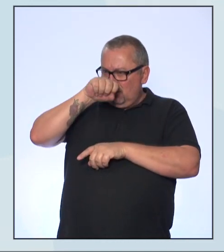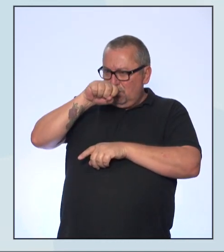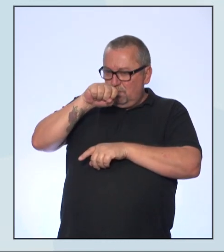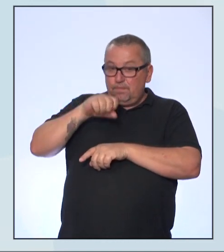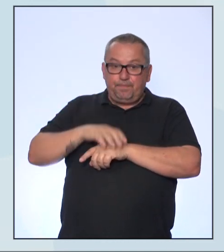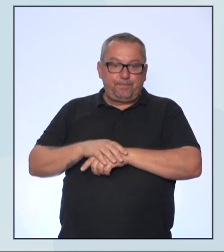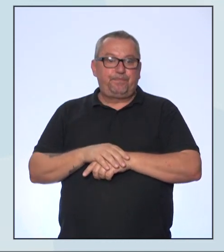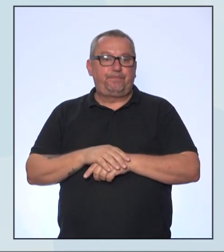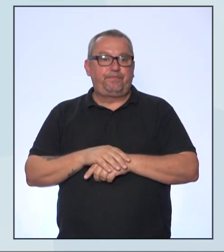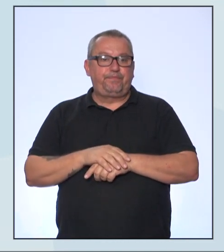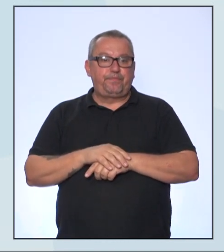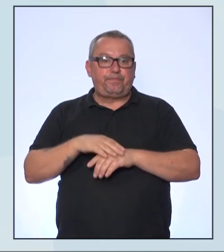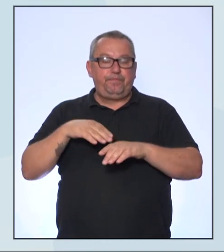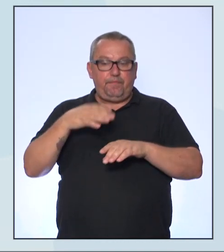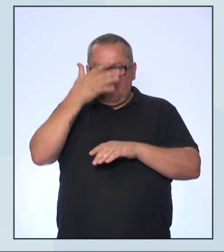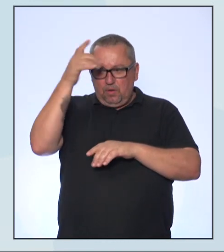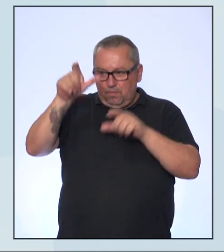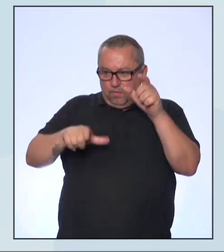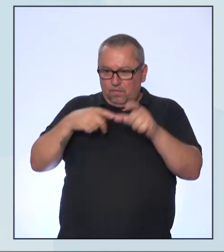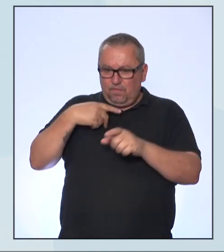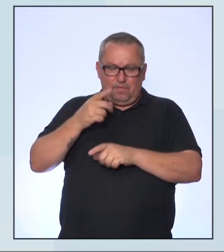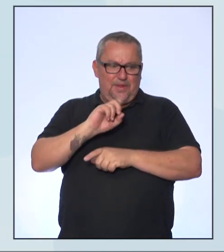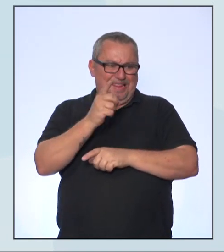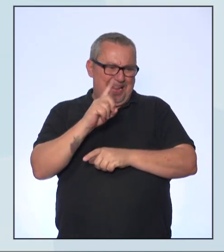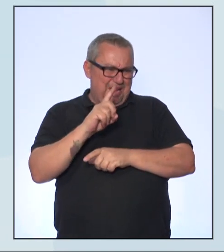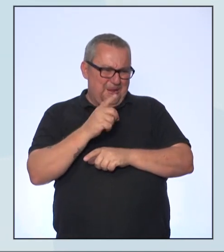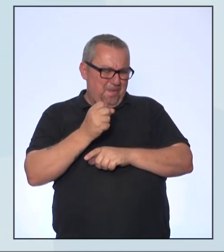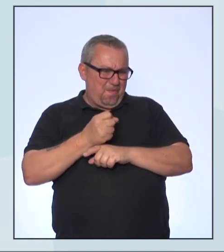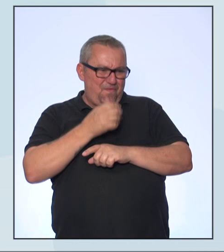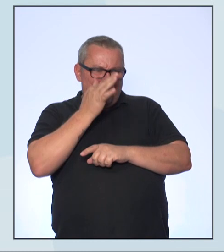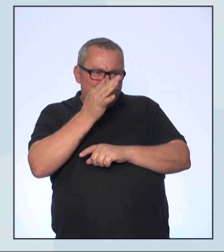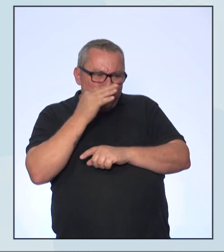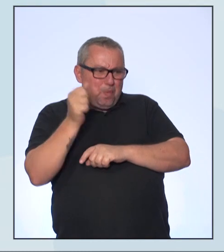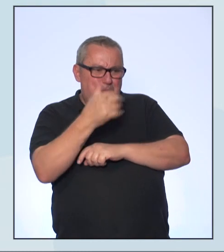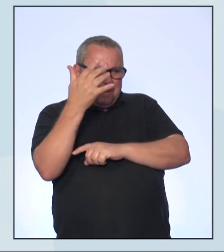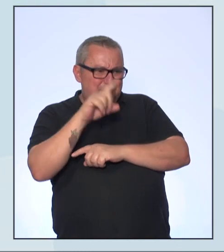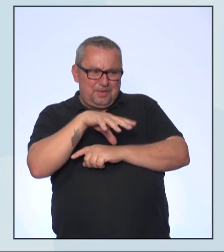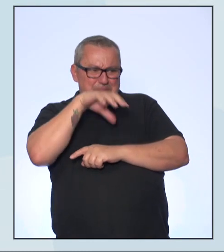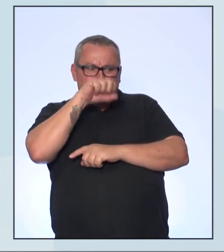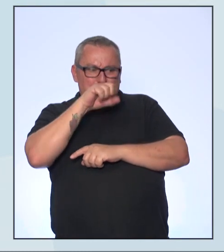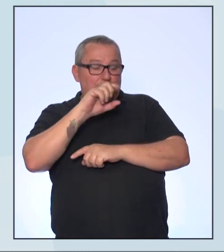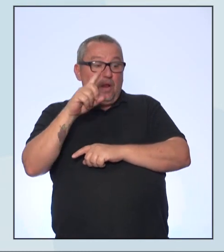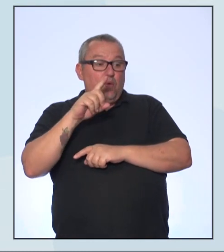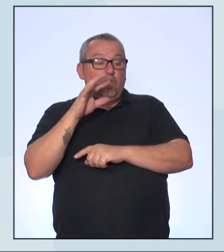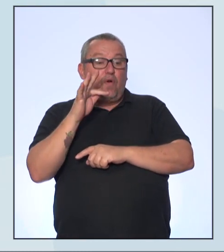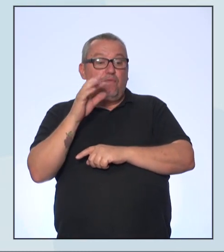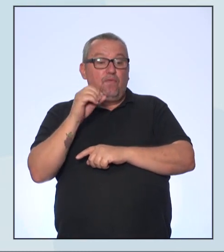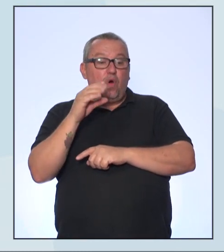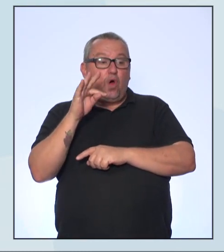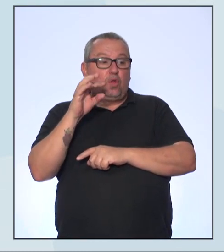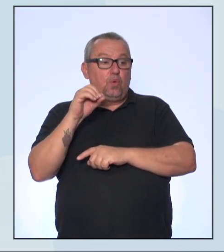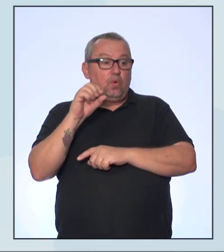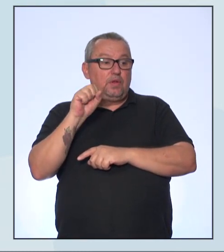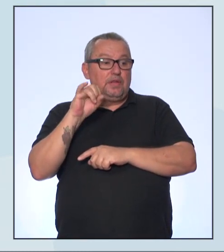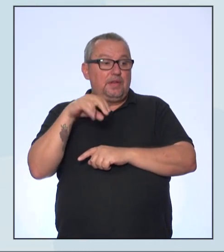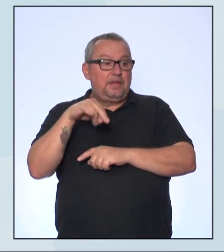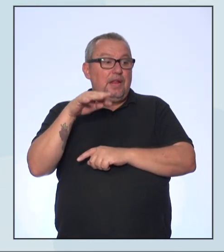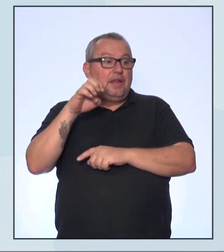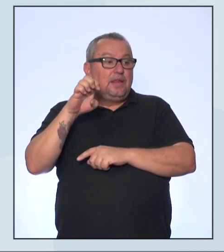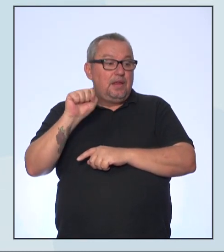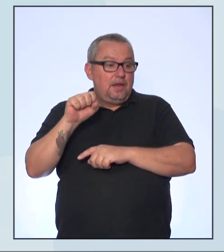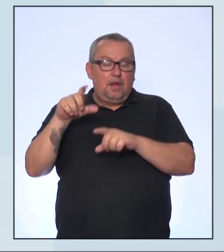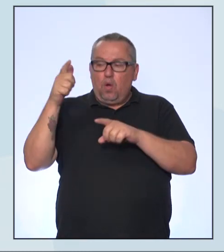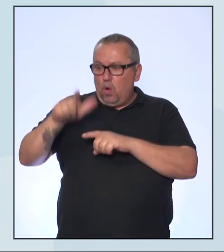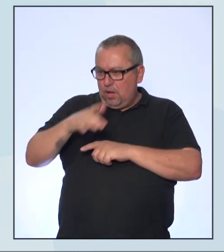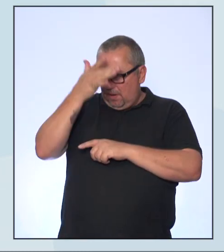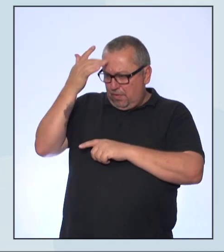ver. Um dos participantes afirmou que as plantas não respiram, que elas apenas realizam o processo de fotossíntese. Um outro integrante